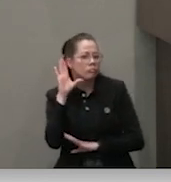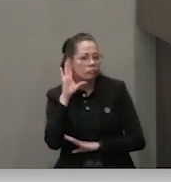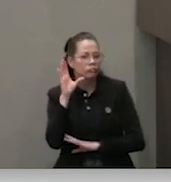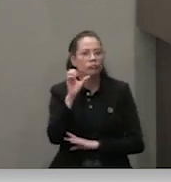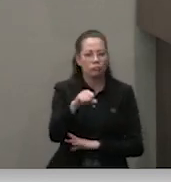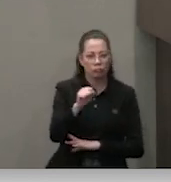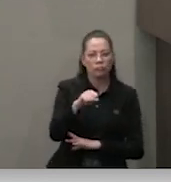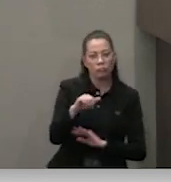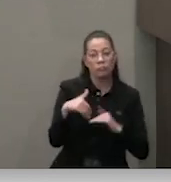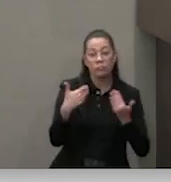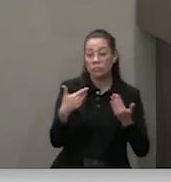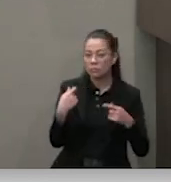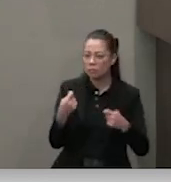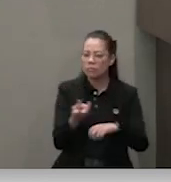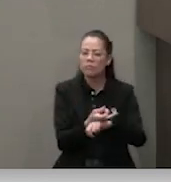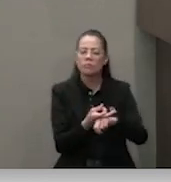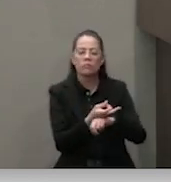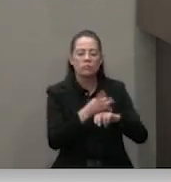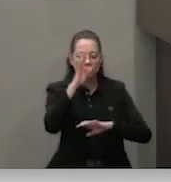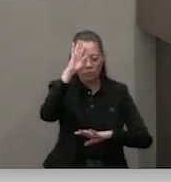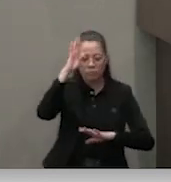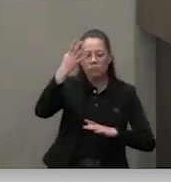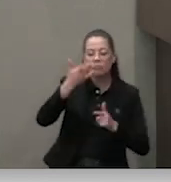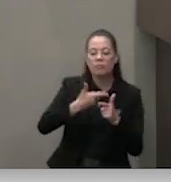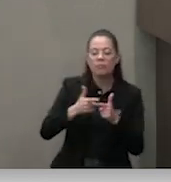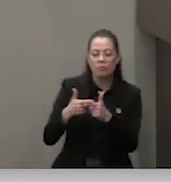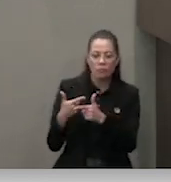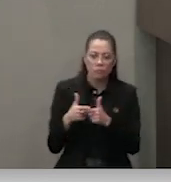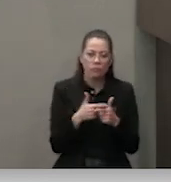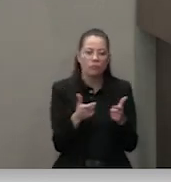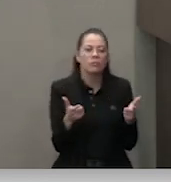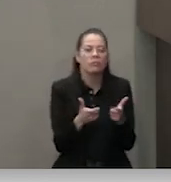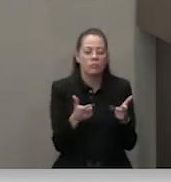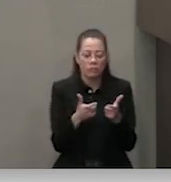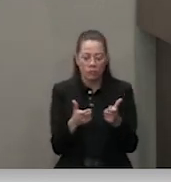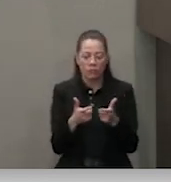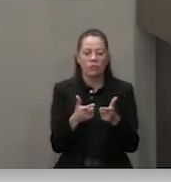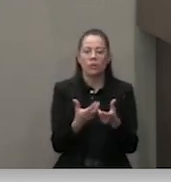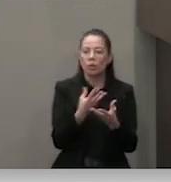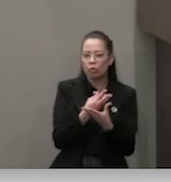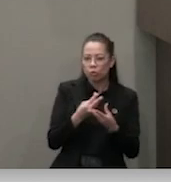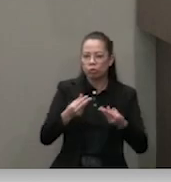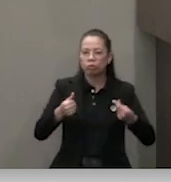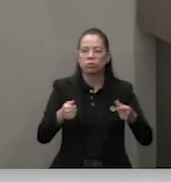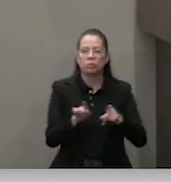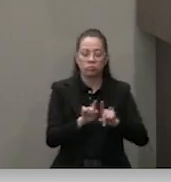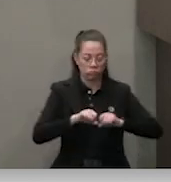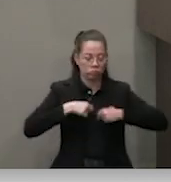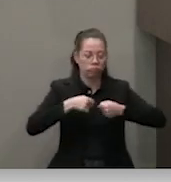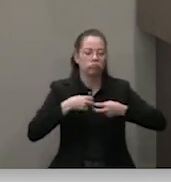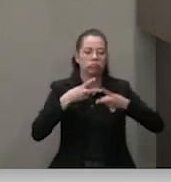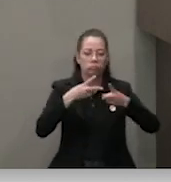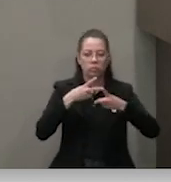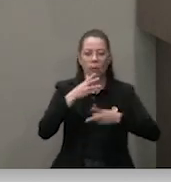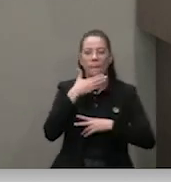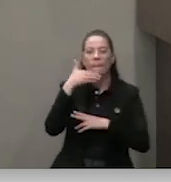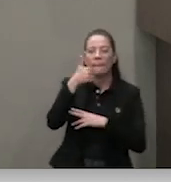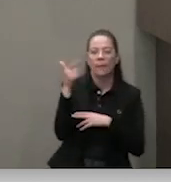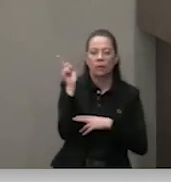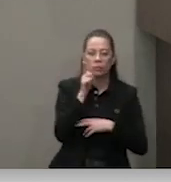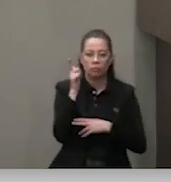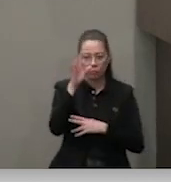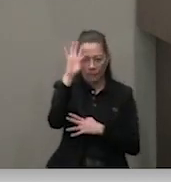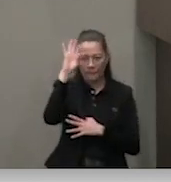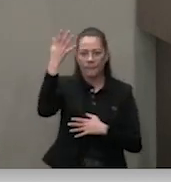problema então temos que buscar resolver Onde está o problema atender o que for fortalecido e fazer o que for melhor para